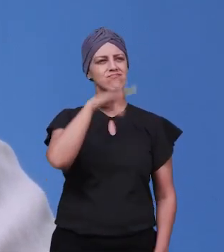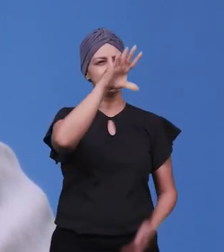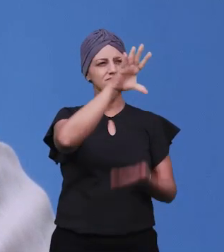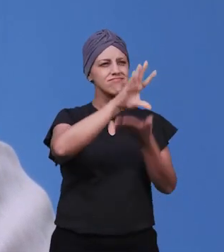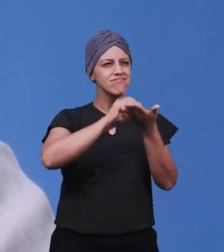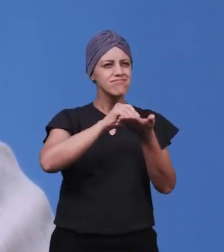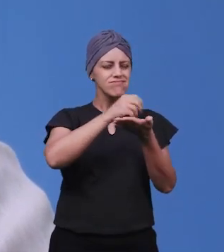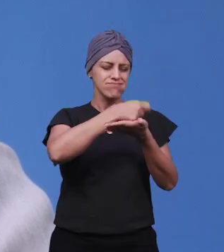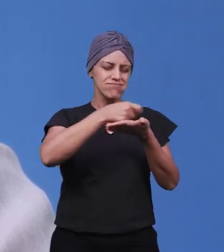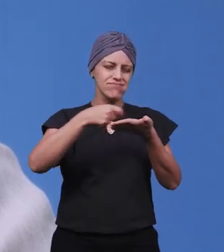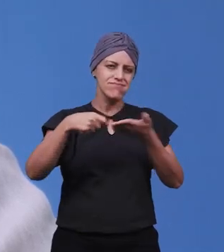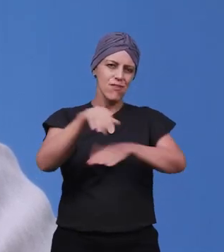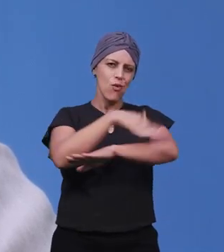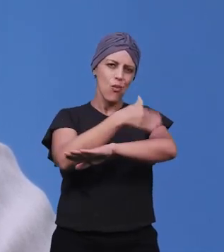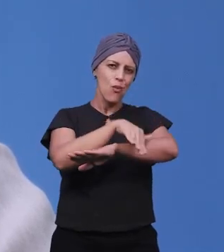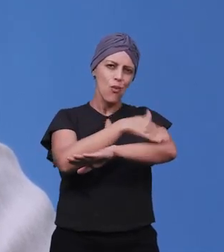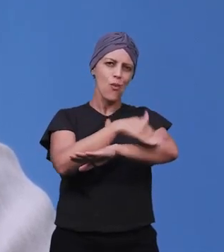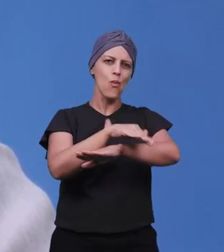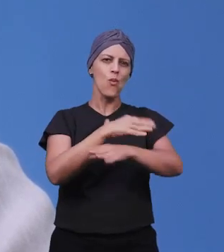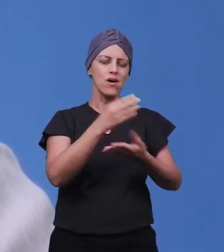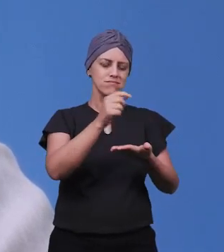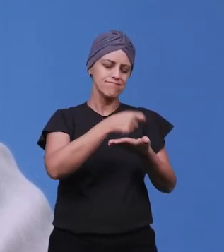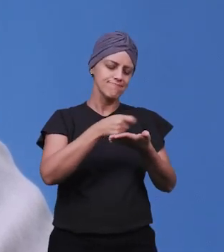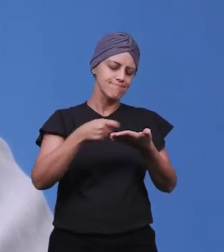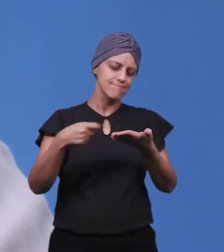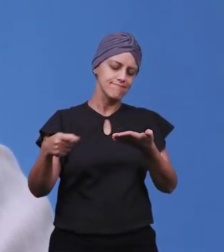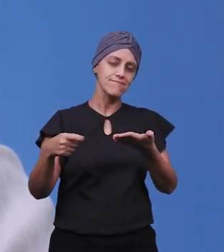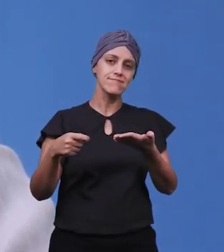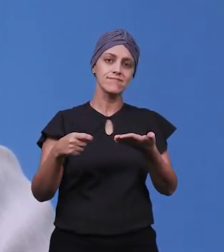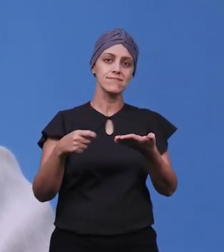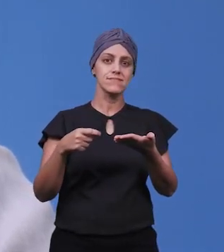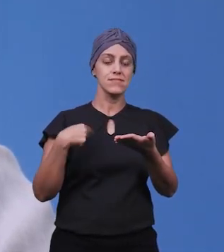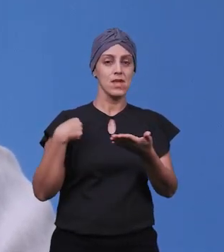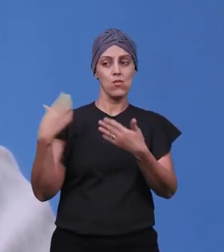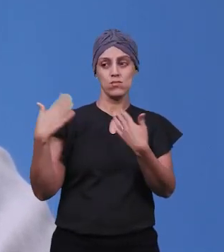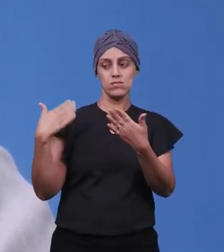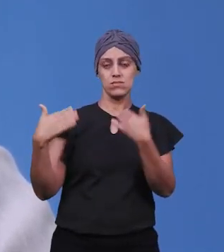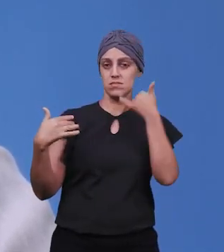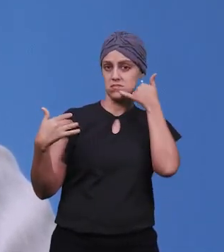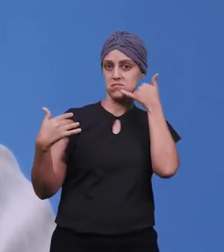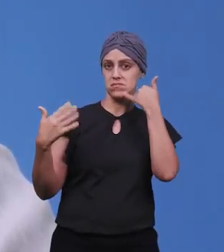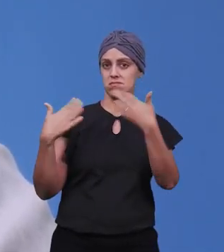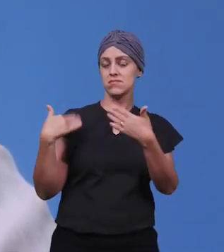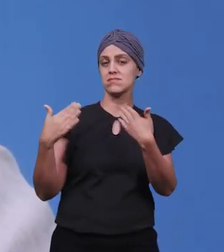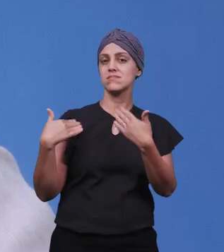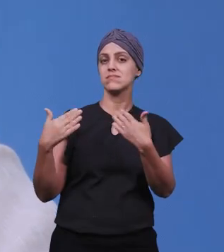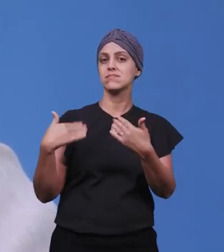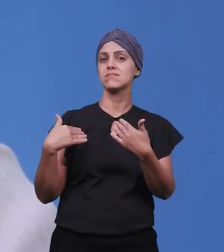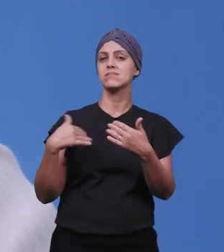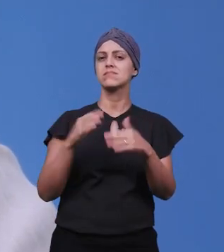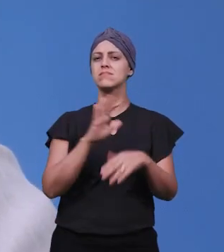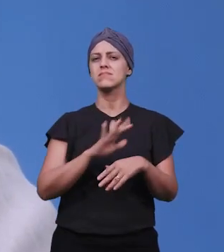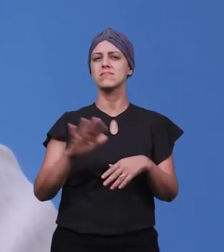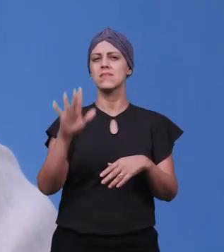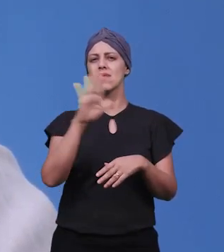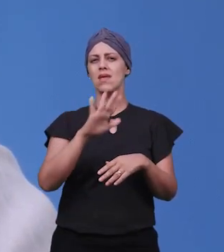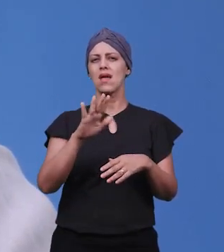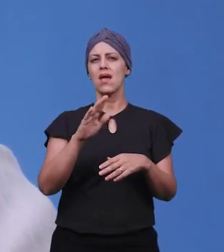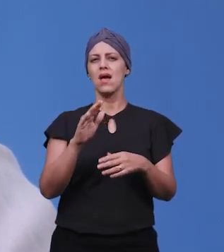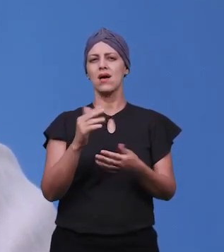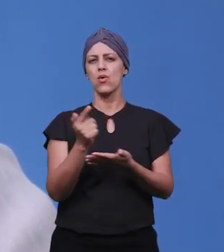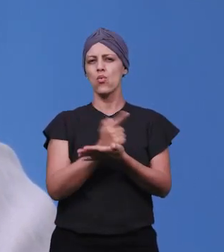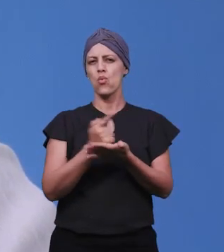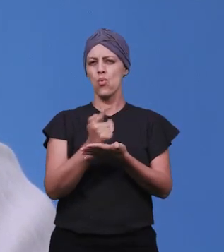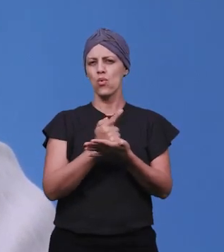peguei o endereço, eu anotei o endereço, e eu conversando com ele, eu entrei no mapa de localização do